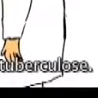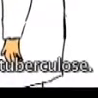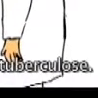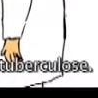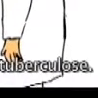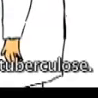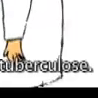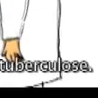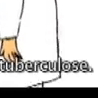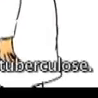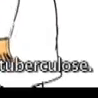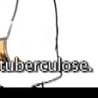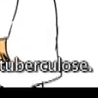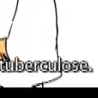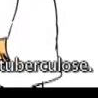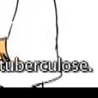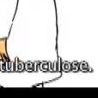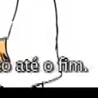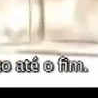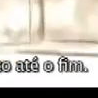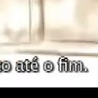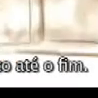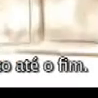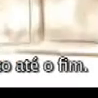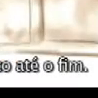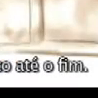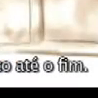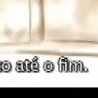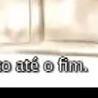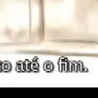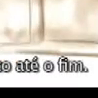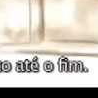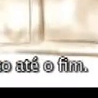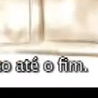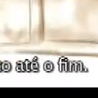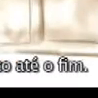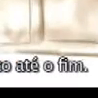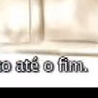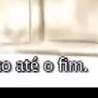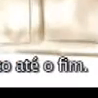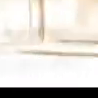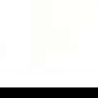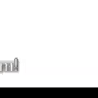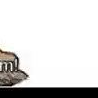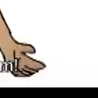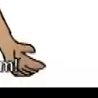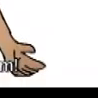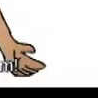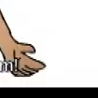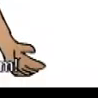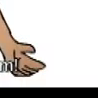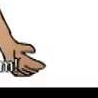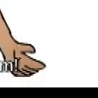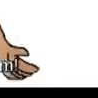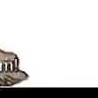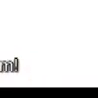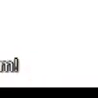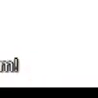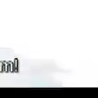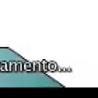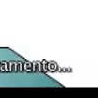Tosse por mais de 3 semanas pode ser tuberculose. O tratamento é gratuito e tem que ser feito até o fim. Doutor, já estou